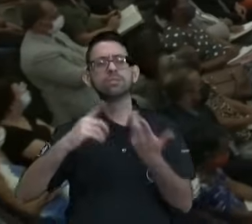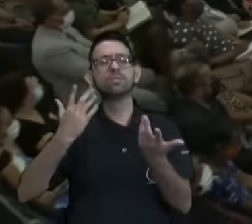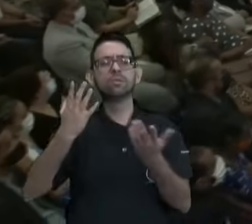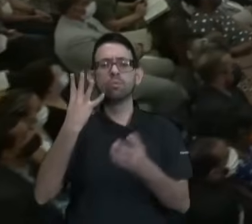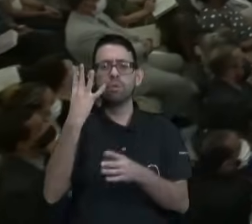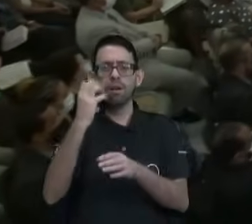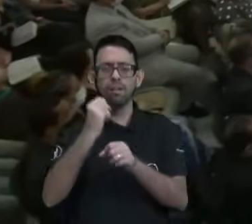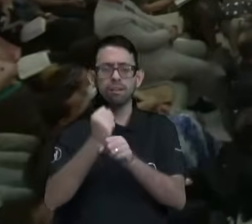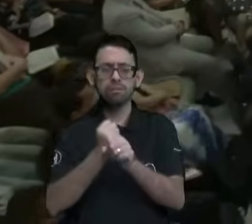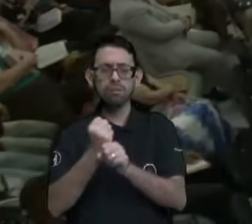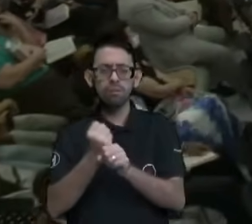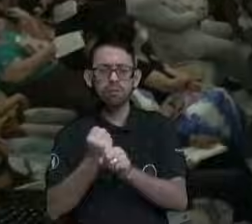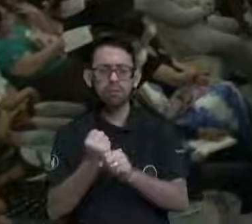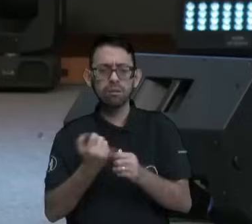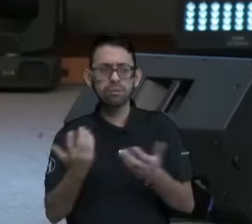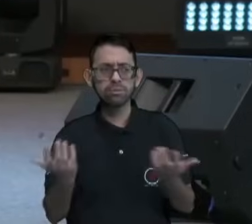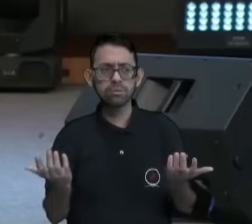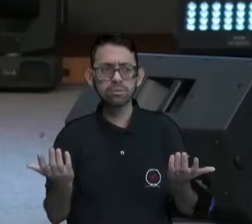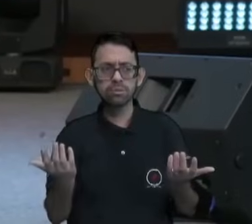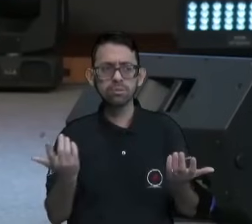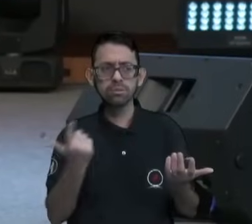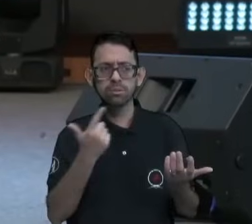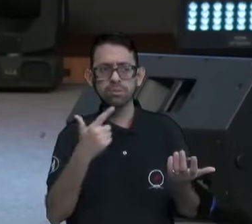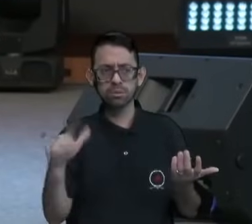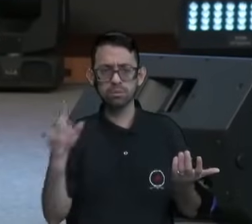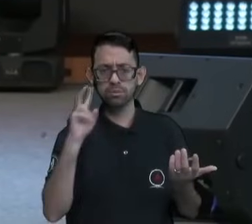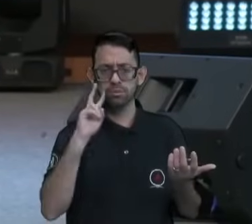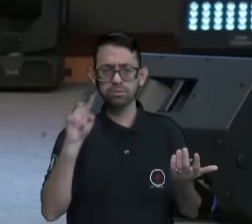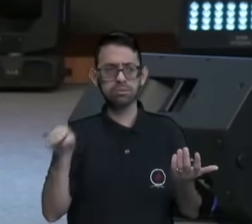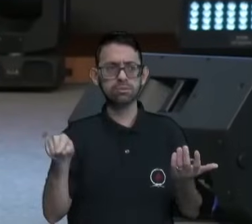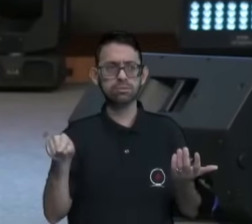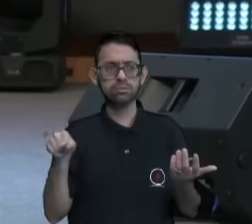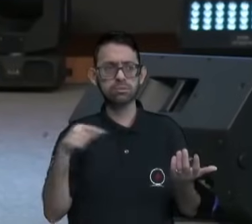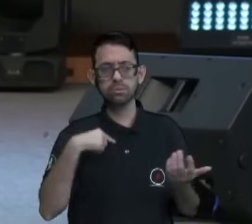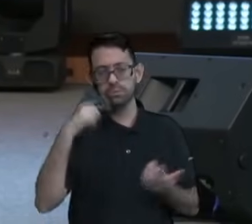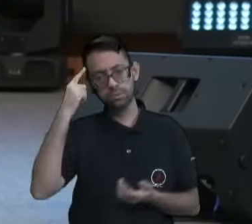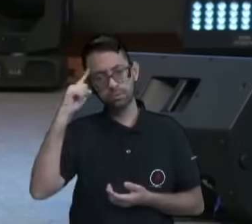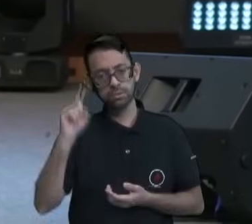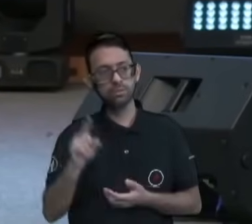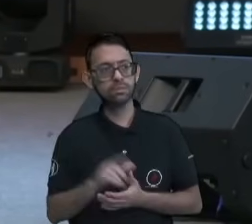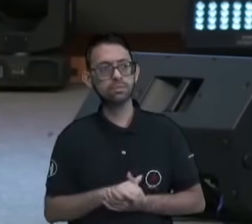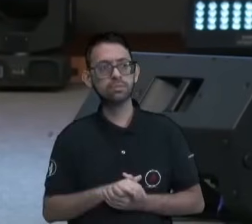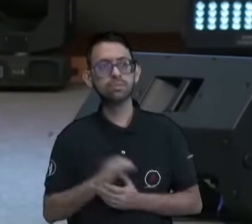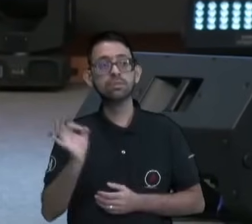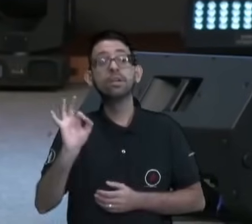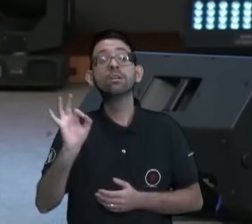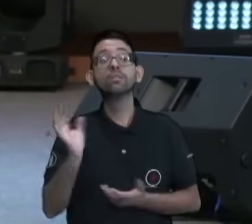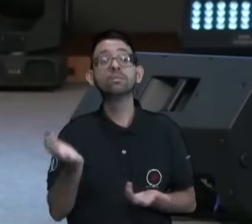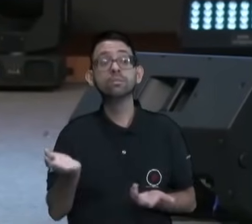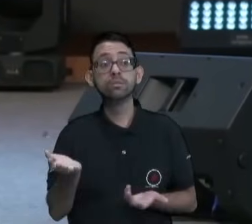assim não sabe nada não tá com nada um homem de Deus uma autoridade